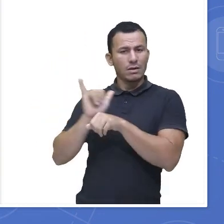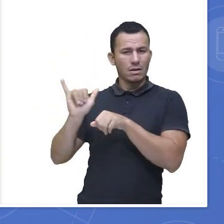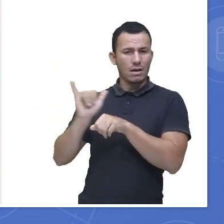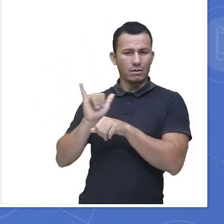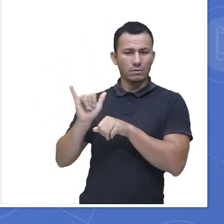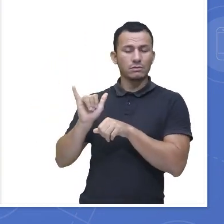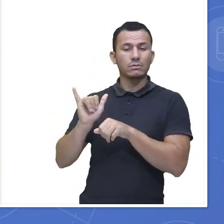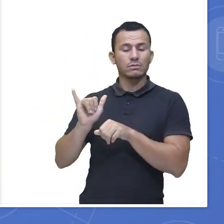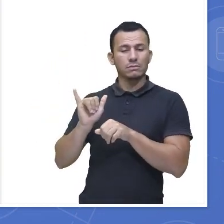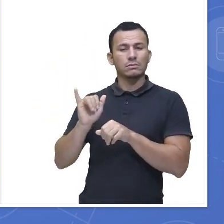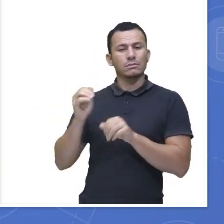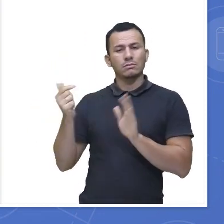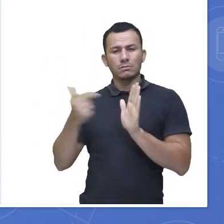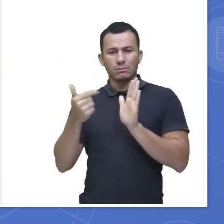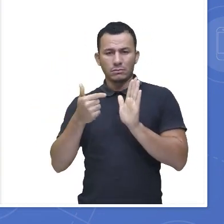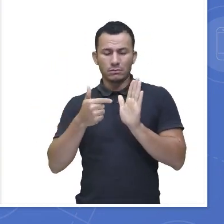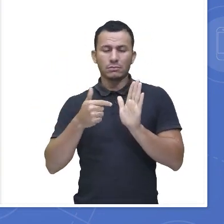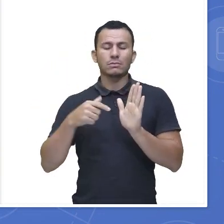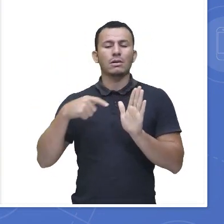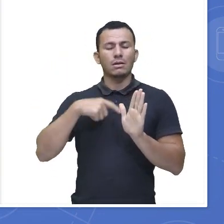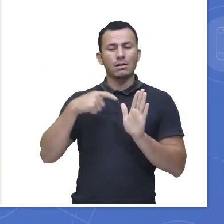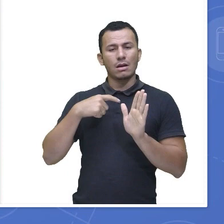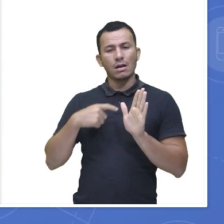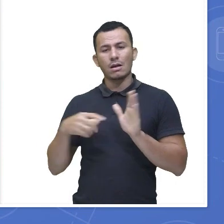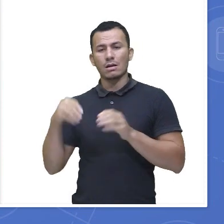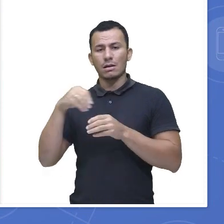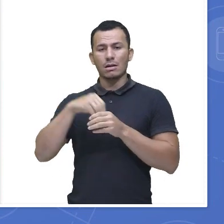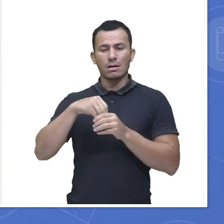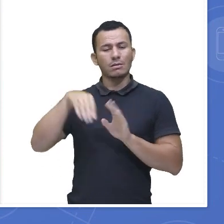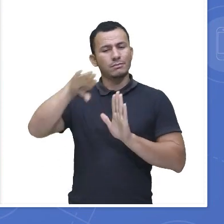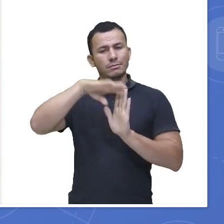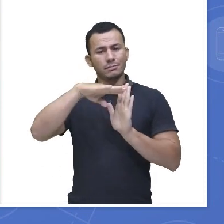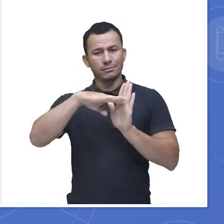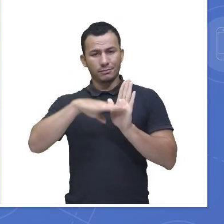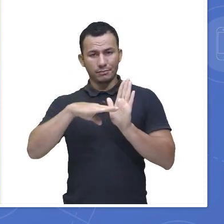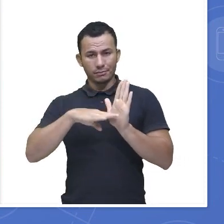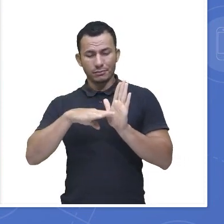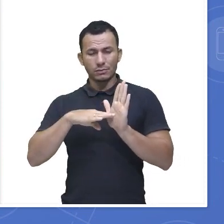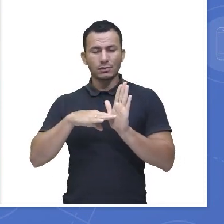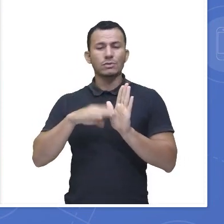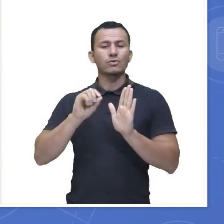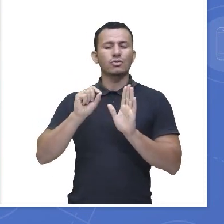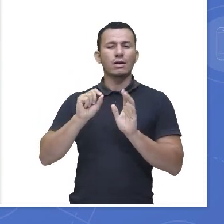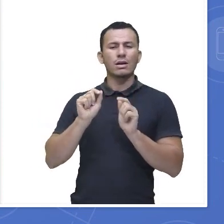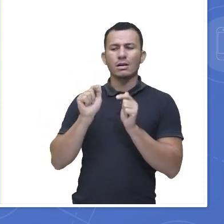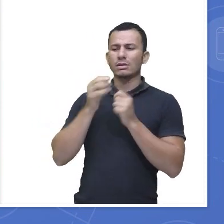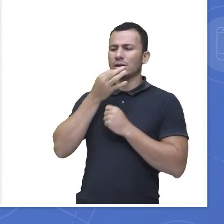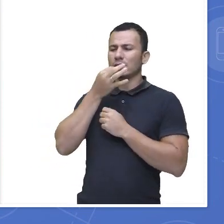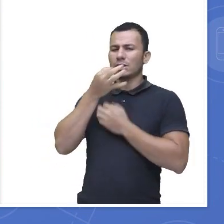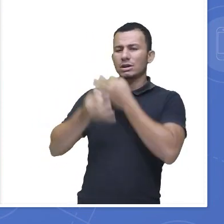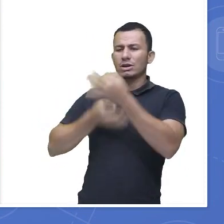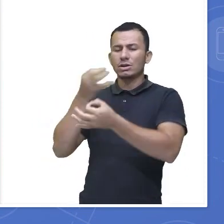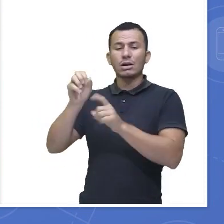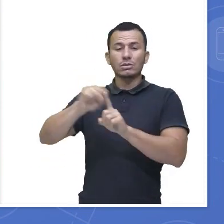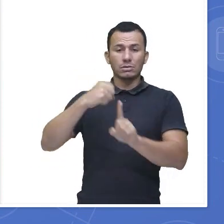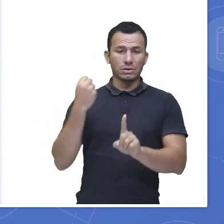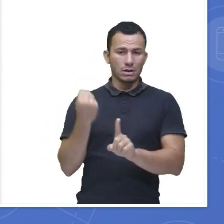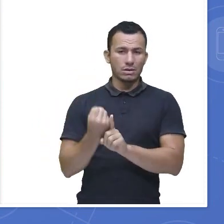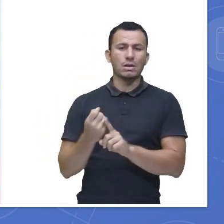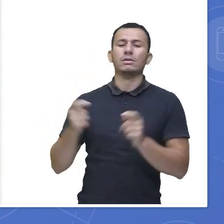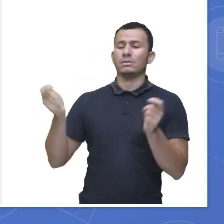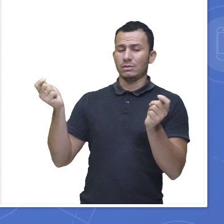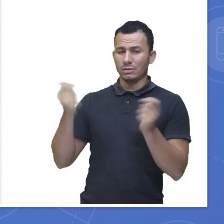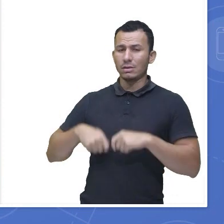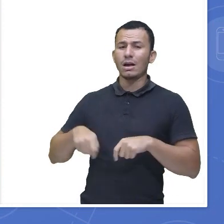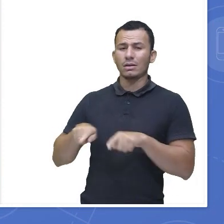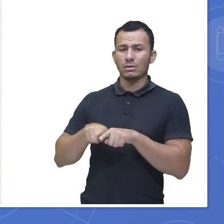A ironia também se constitui nesse importante recurso de crítica social. Ela também é